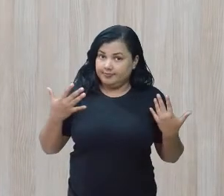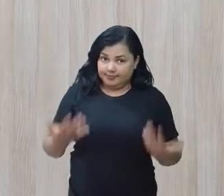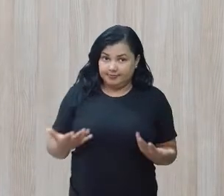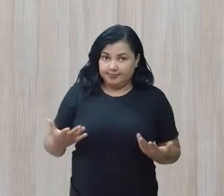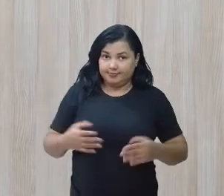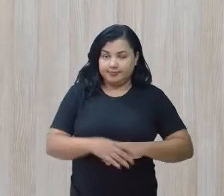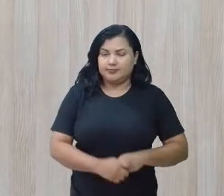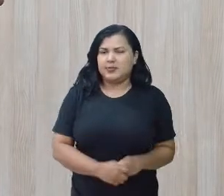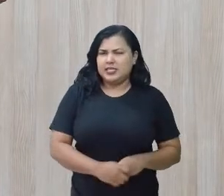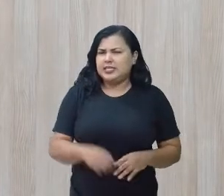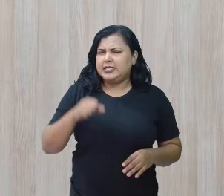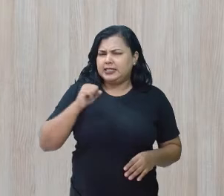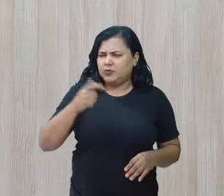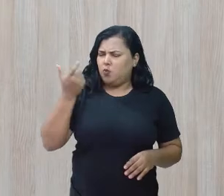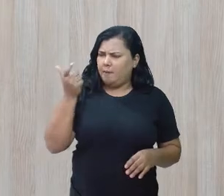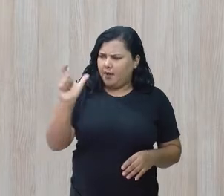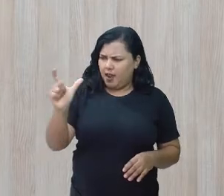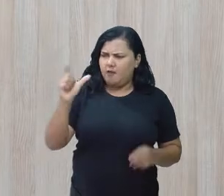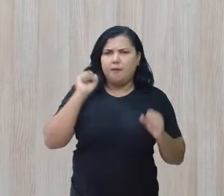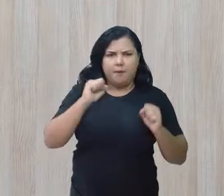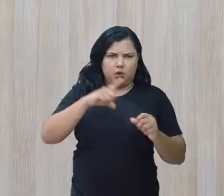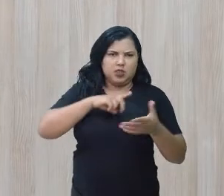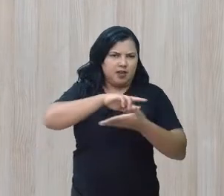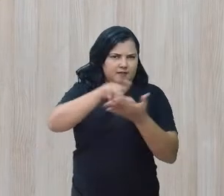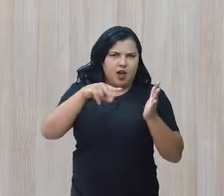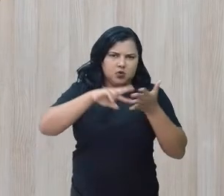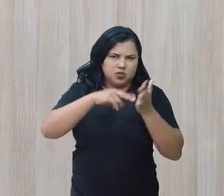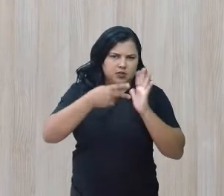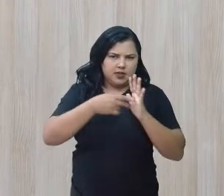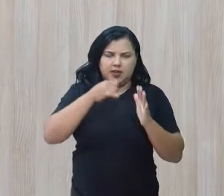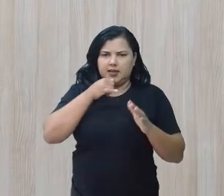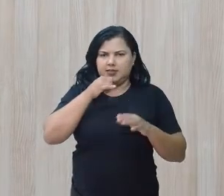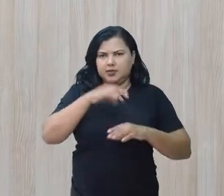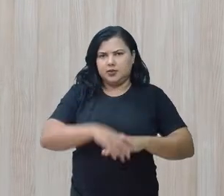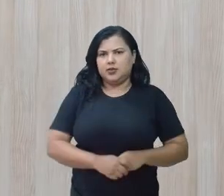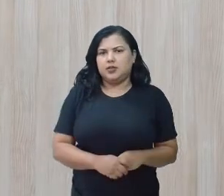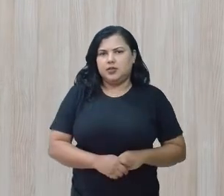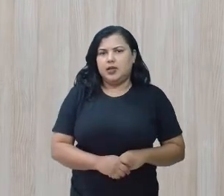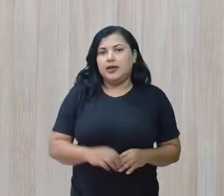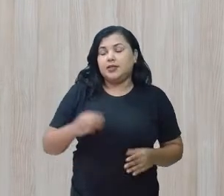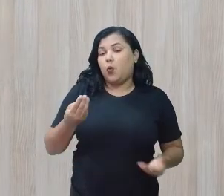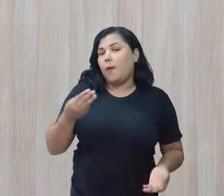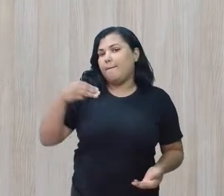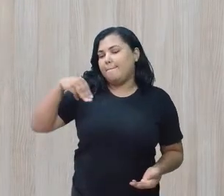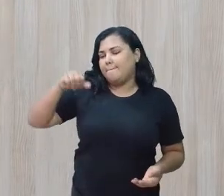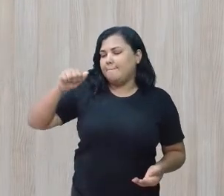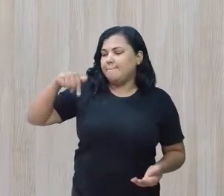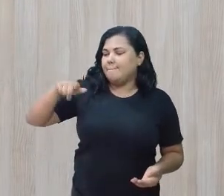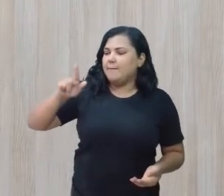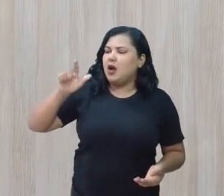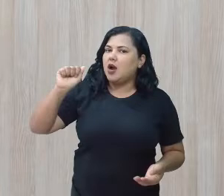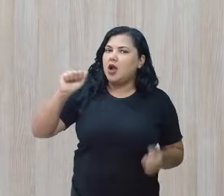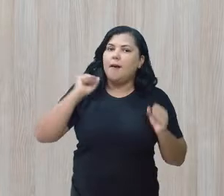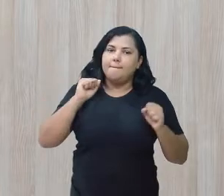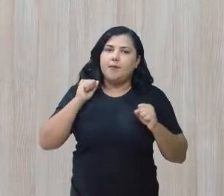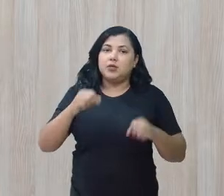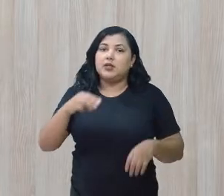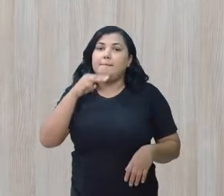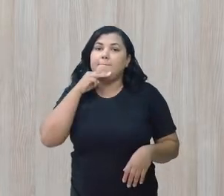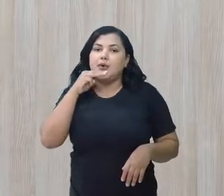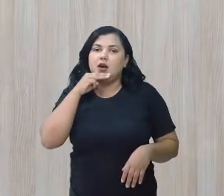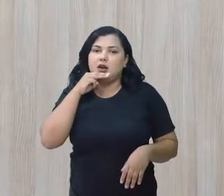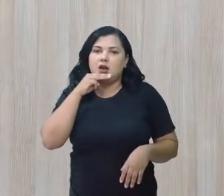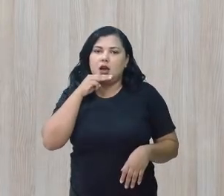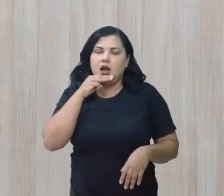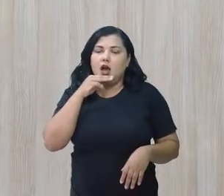se uma palavra pode ser empregada em vários sentidos, a gente viu a palavra cabo, né? A gente sabe que a palavra manga, por exemplo, pode ser a fruta, pode ser a manga